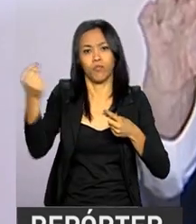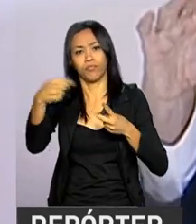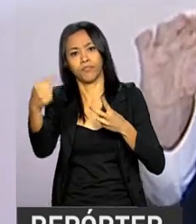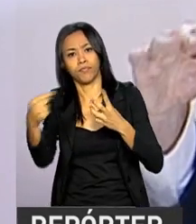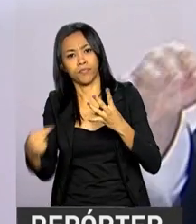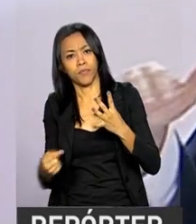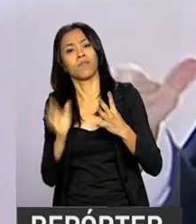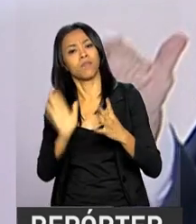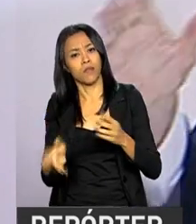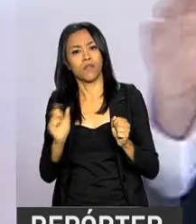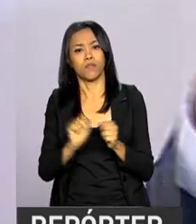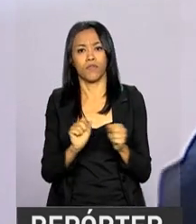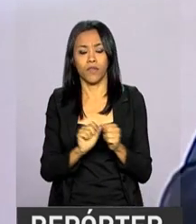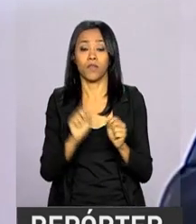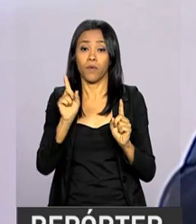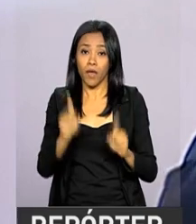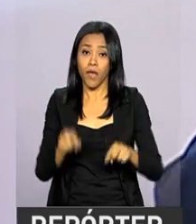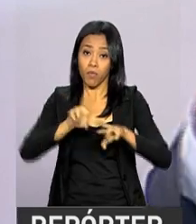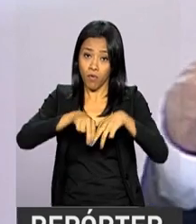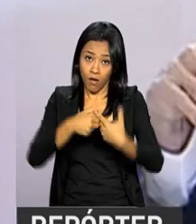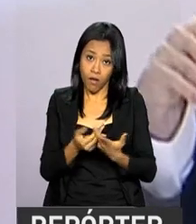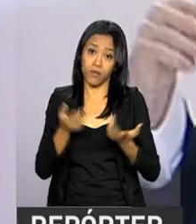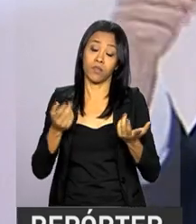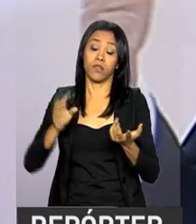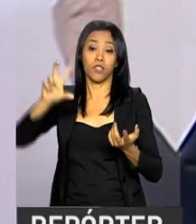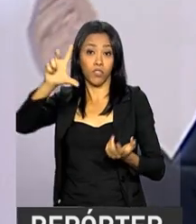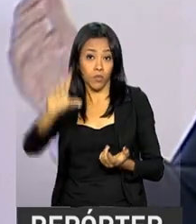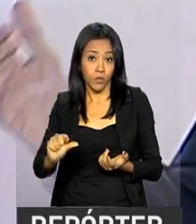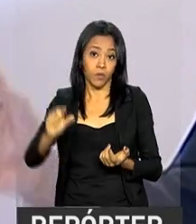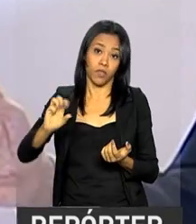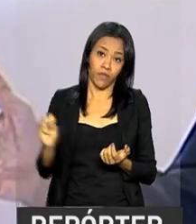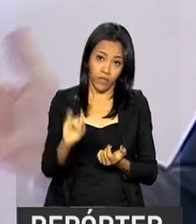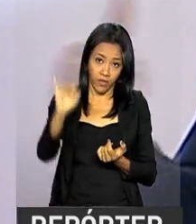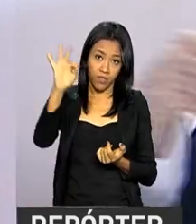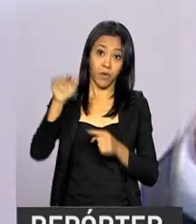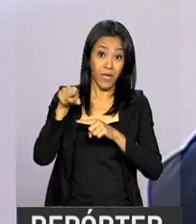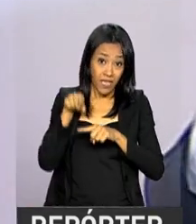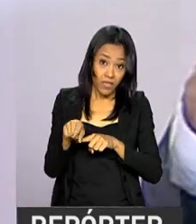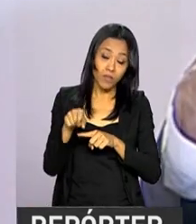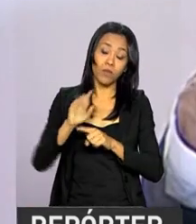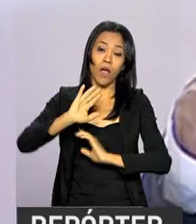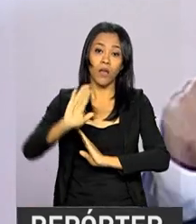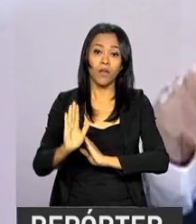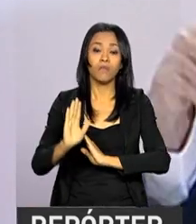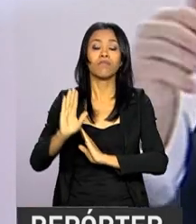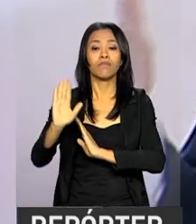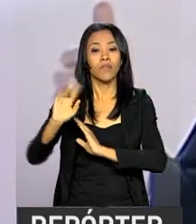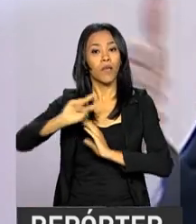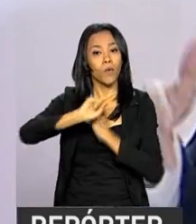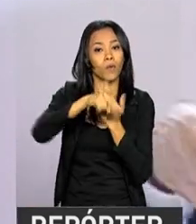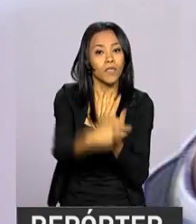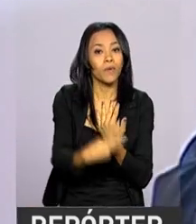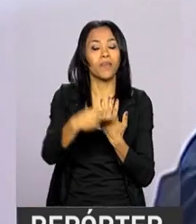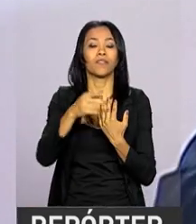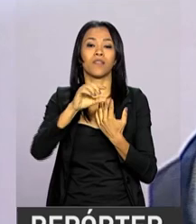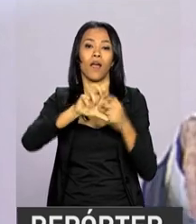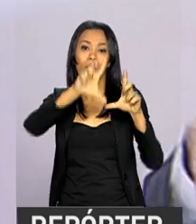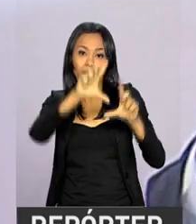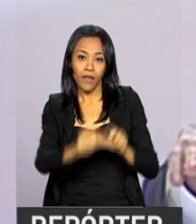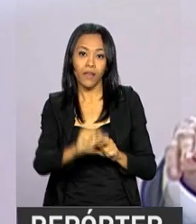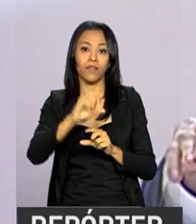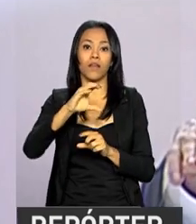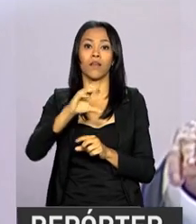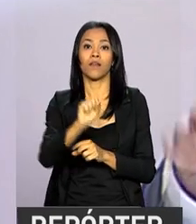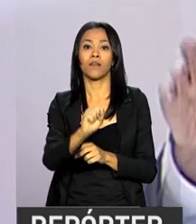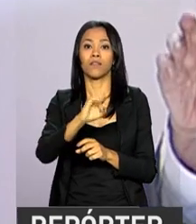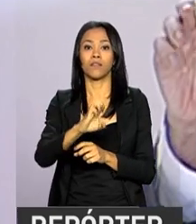é decorre uma queda da inflação à queda da inflação permite a queda da selic que leva juros menores